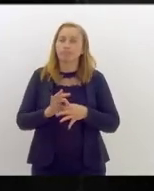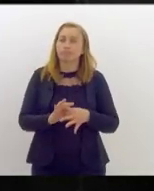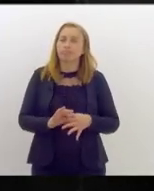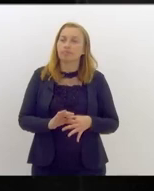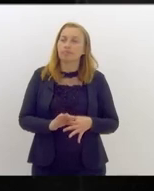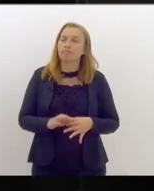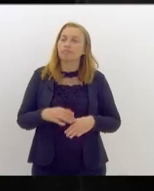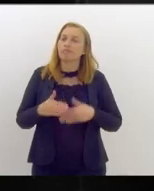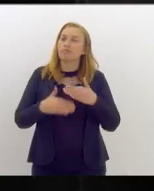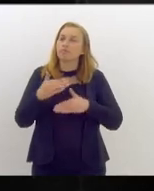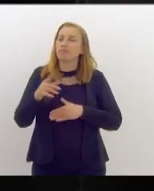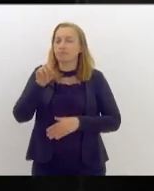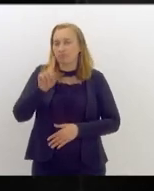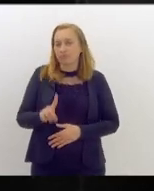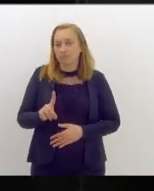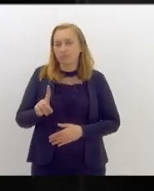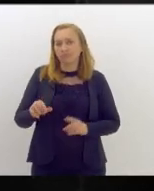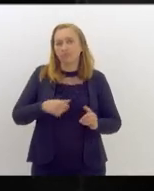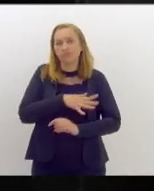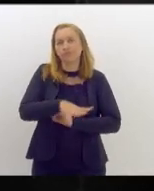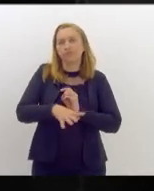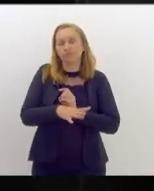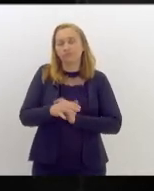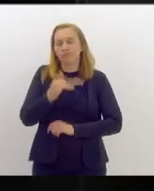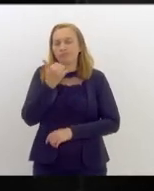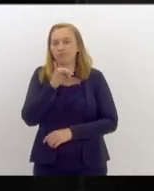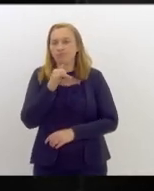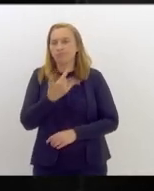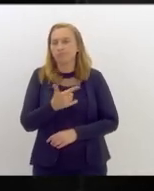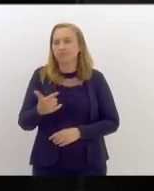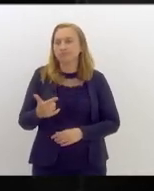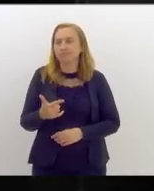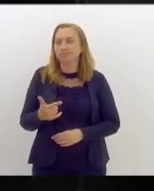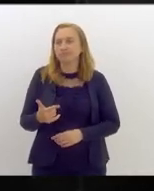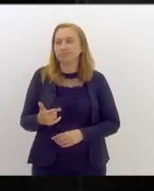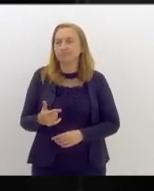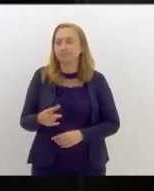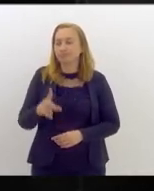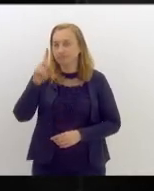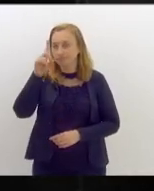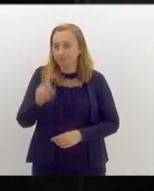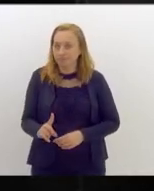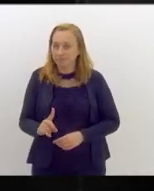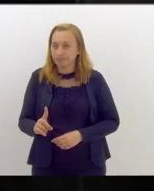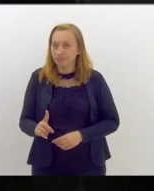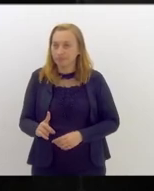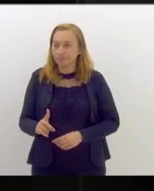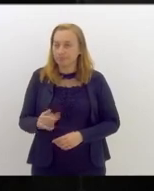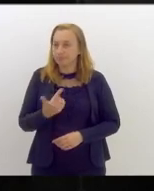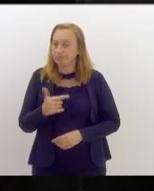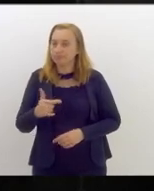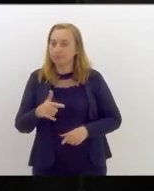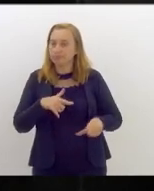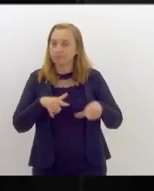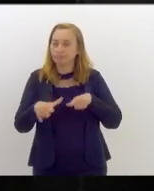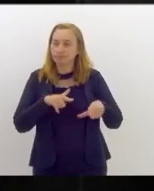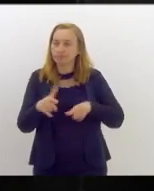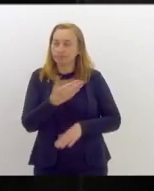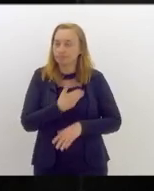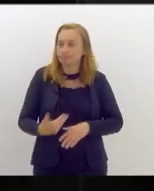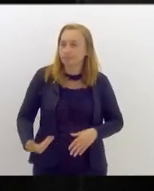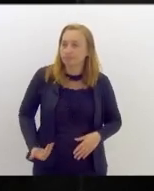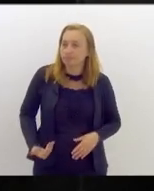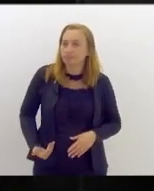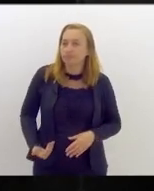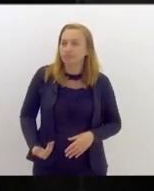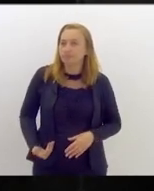de garantia de direitos na sociedade Fluminense não há garantia de direitos sem prestação de serviço público e não há prestação de serviços